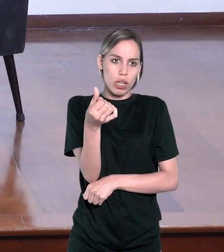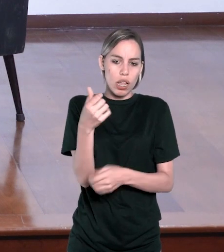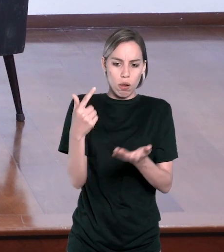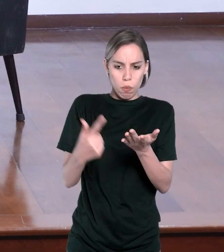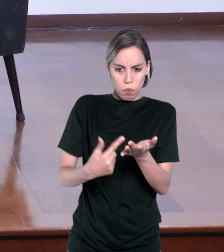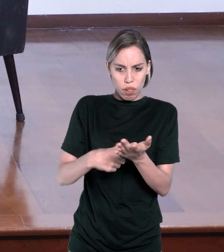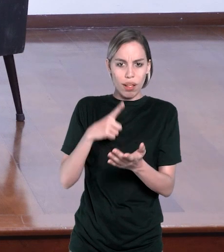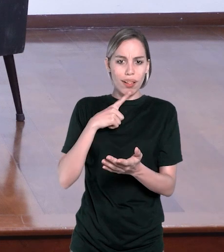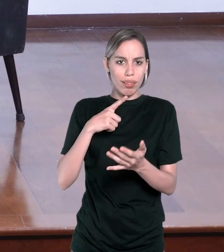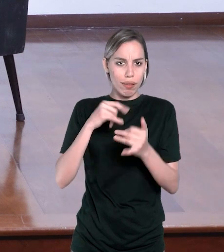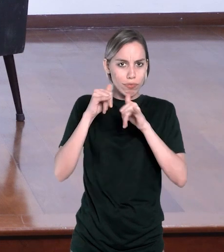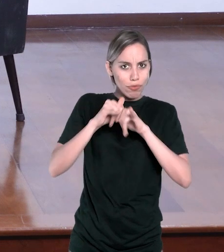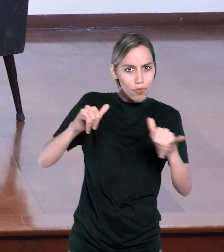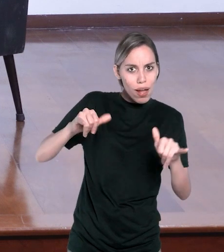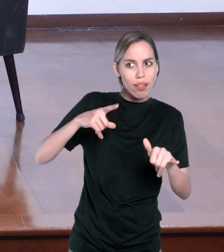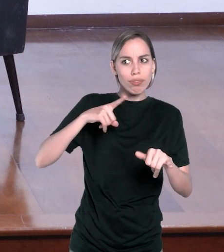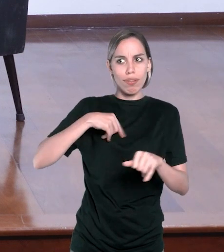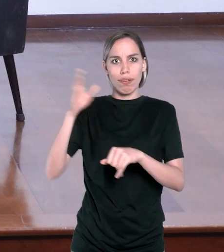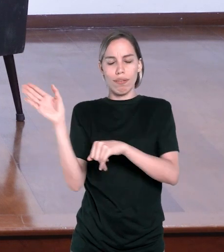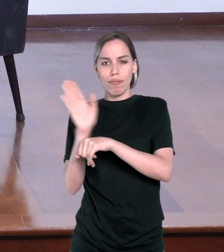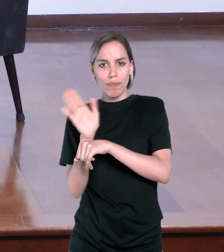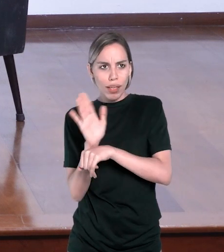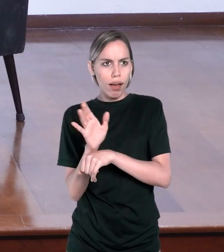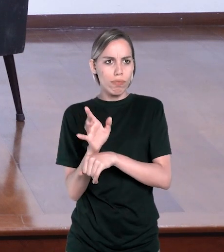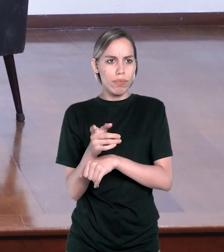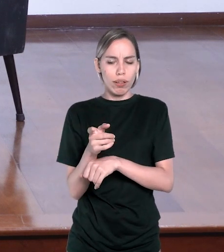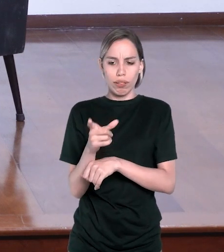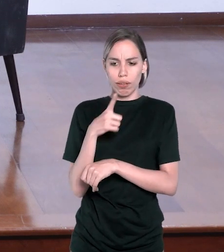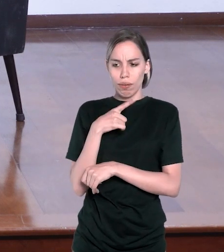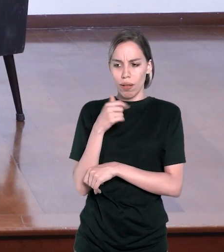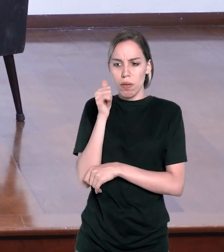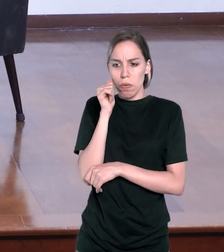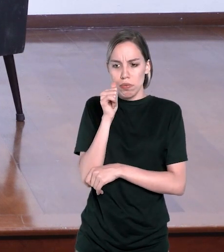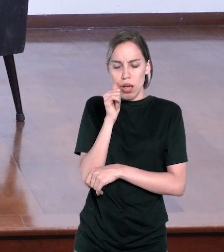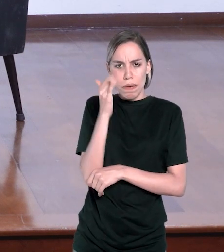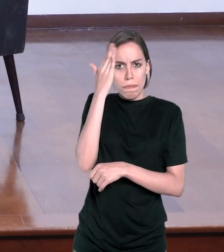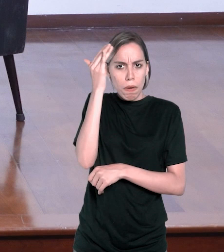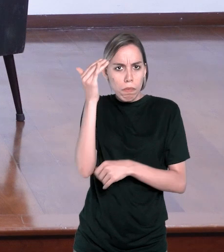filme com a Fernanda Montenegro, Carinha Inus, assim, eu não podia ter, né?